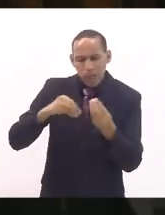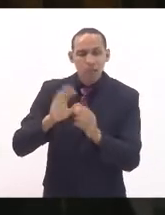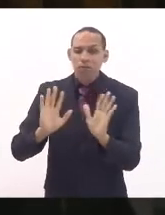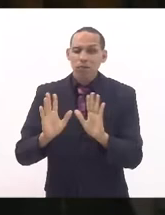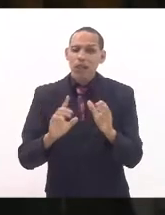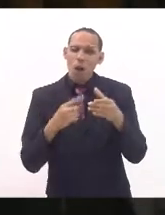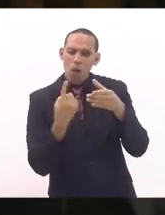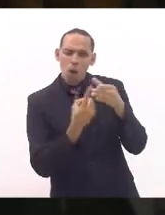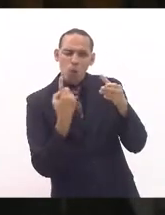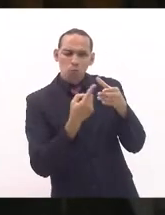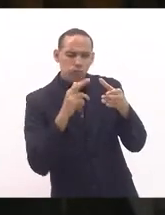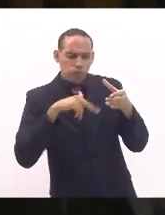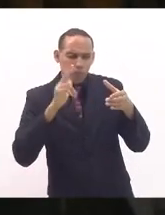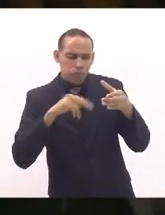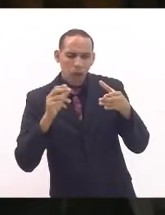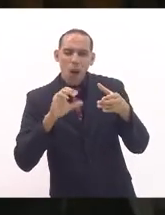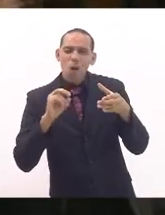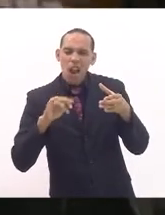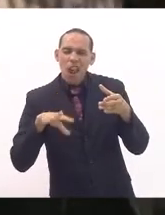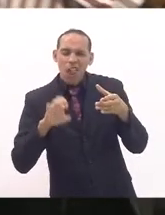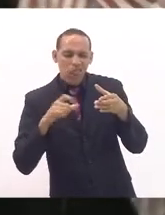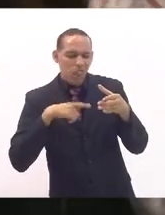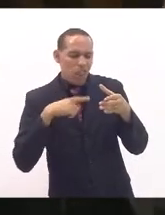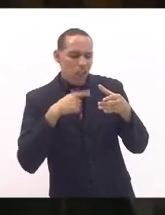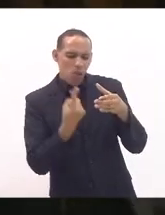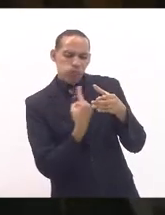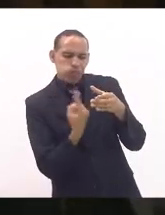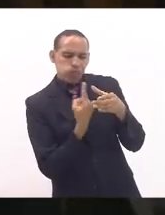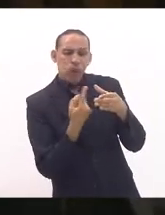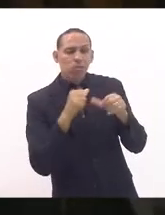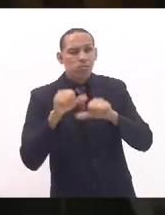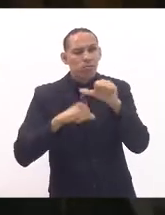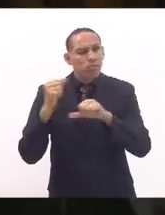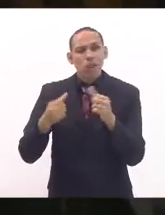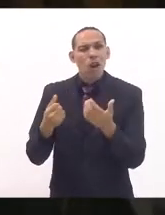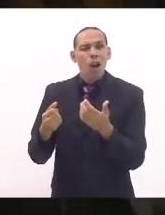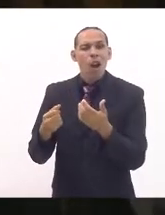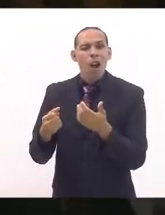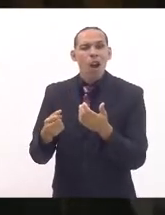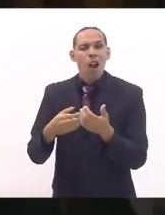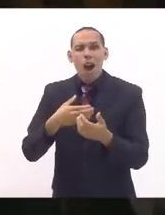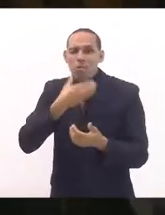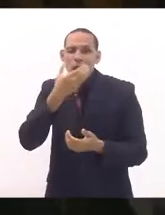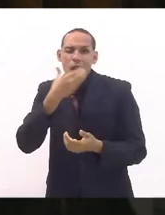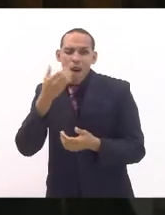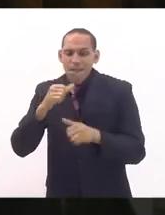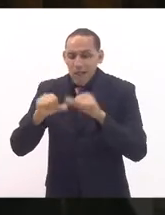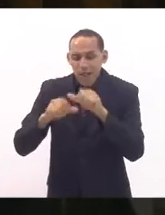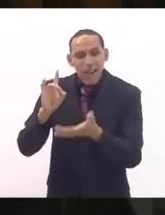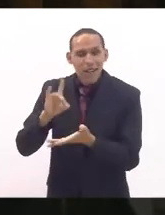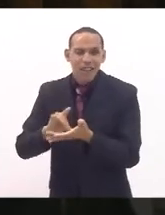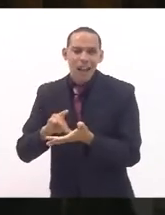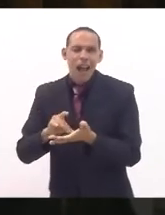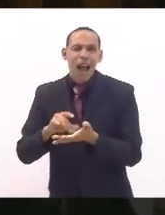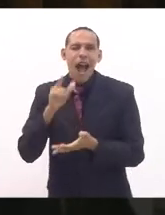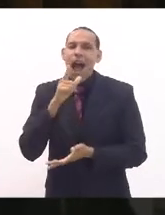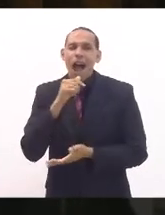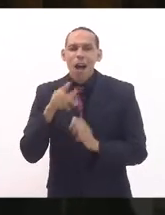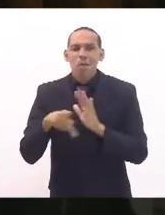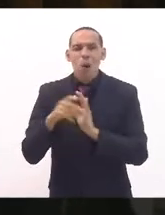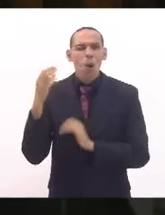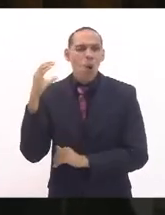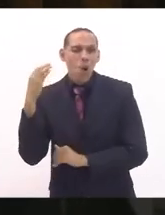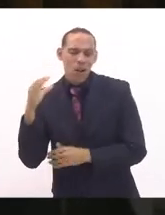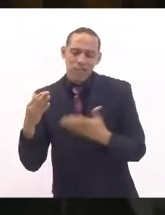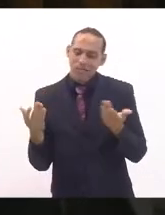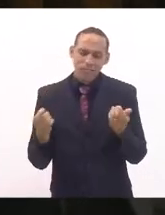suco de corante por sucos feitos com frutas naturalmente, água de coco, etc. Então, eu quero